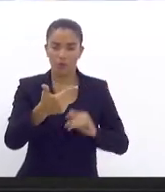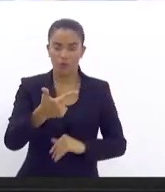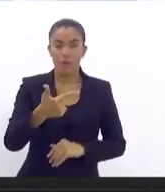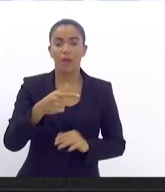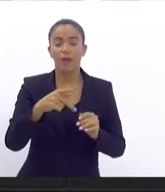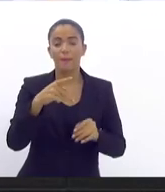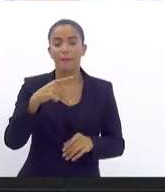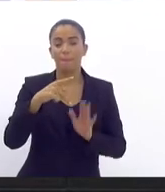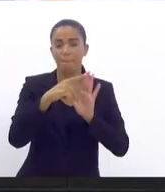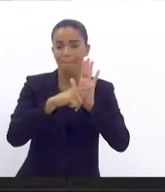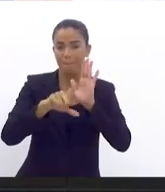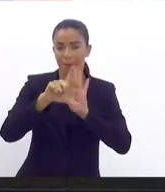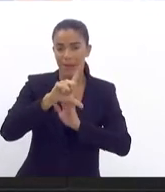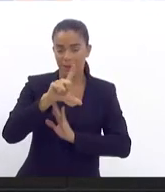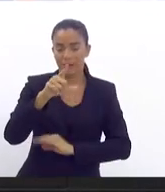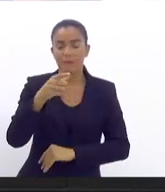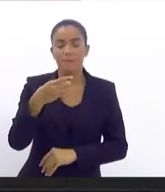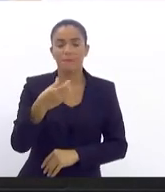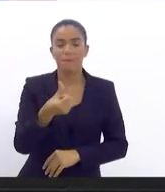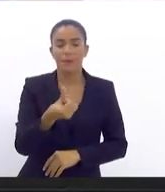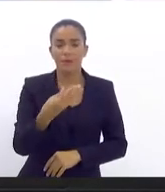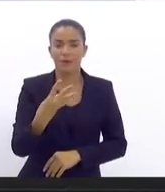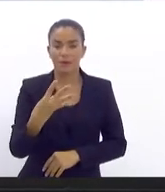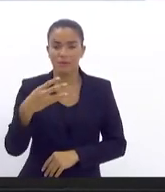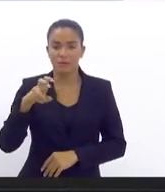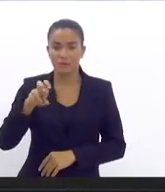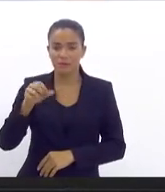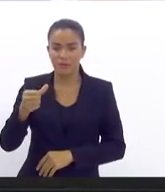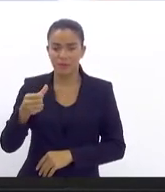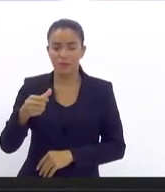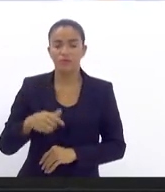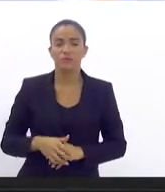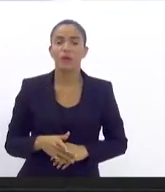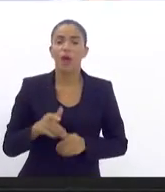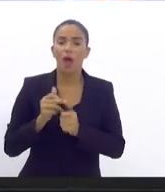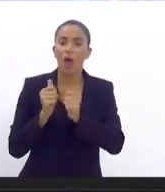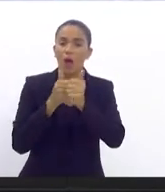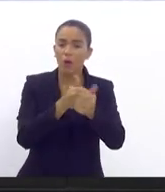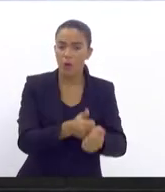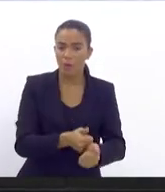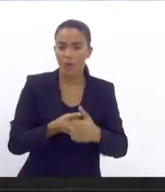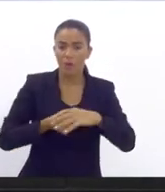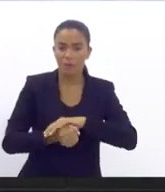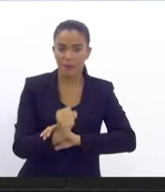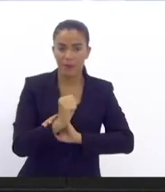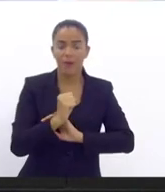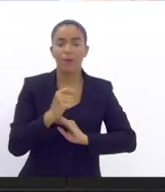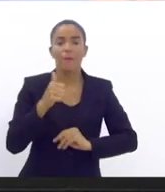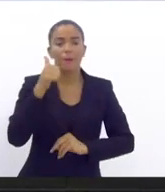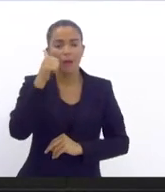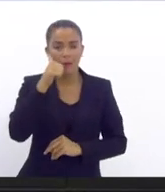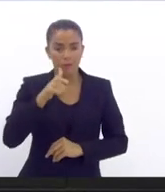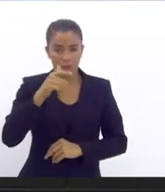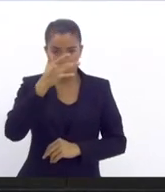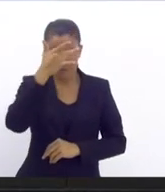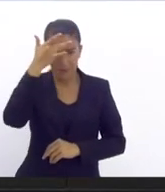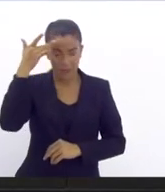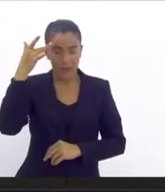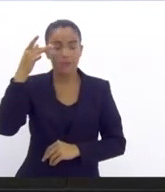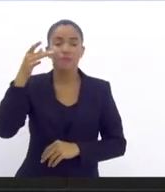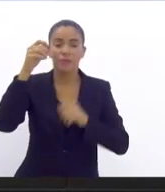PL 6476 de 2022, de autoria do deputado Rosenberg Reis, que institui o programa de acompanhamento de pré-natal e pós-parto para gestantes com